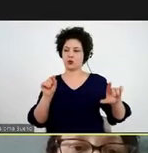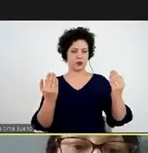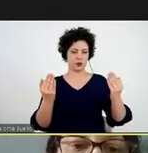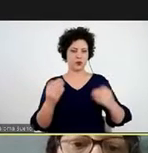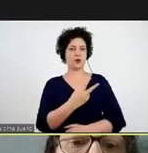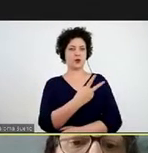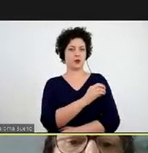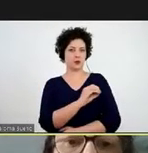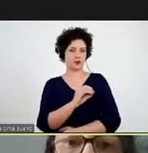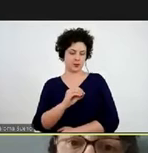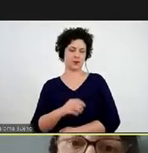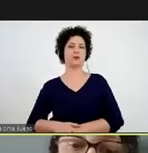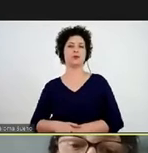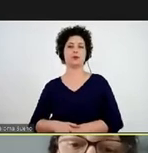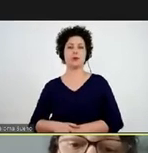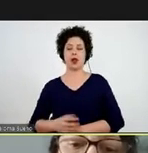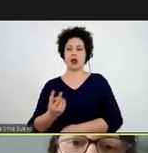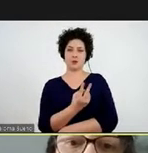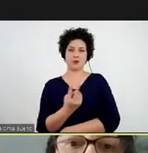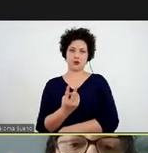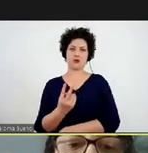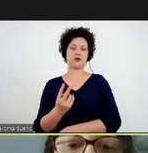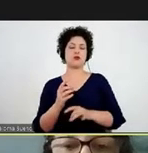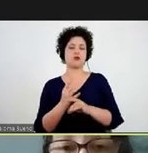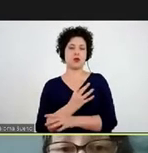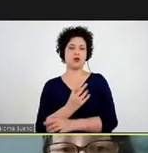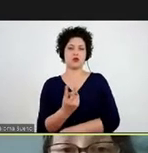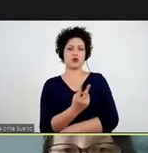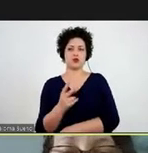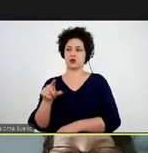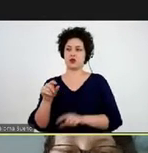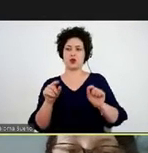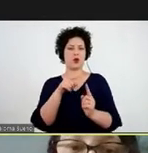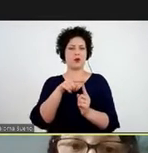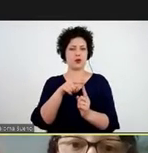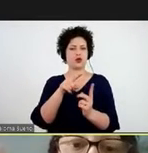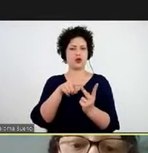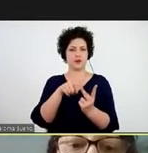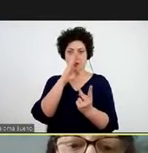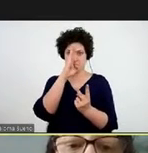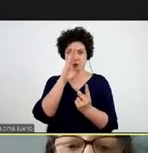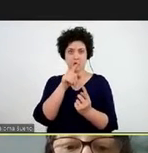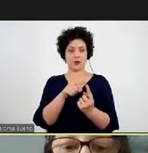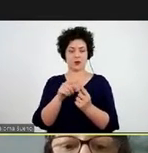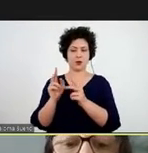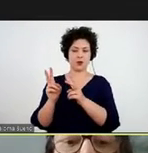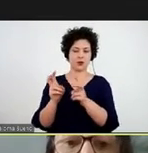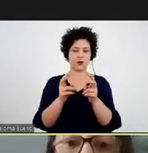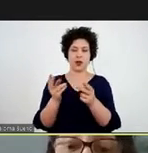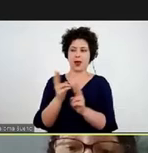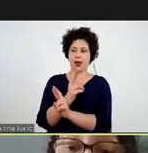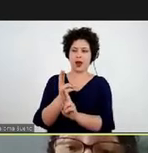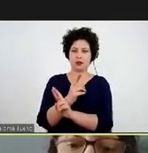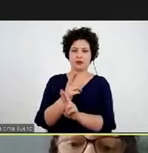anos 2000. Então, com esse cenário estabelecido, 2 foram os objetivos principais. Então, observar as relações entre